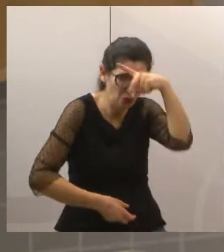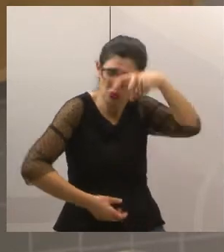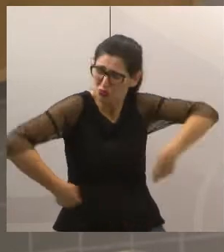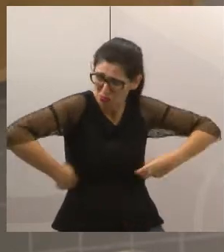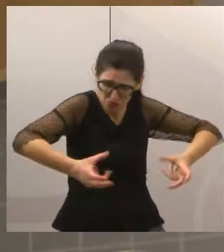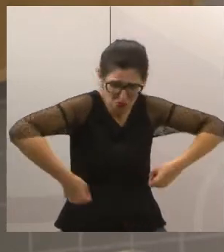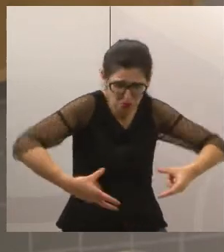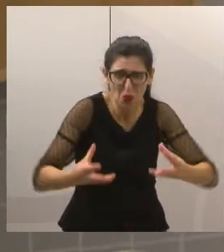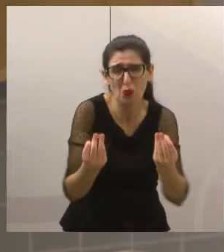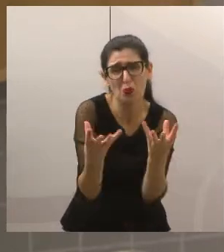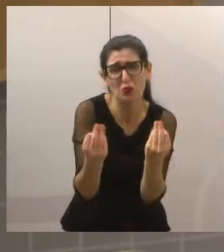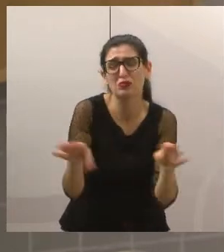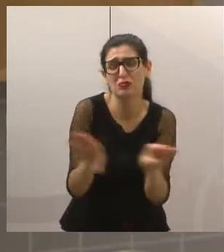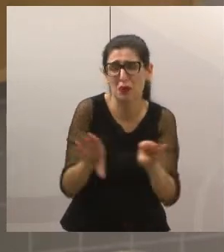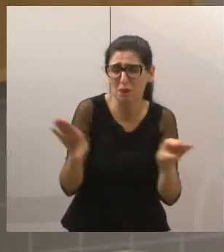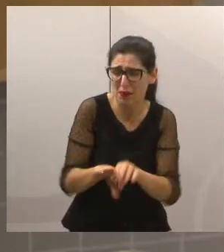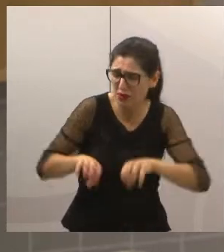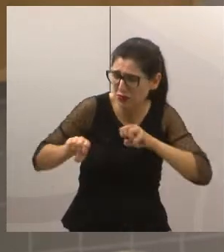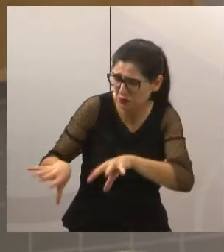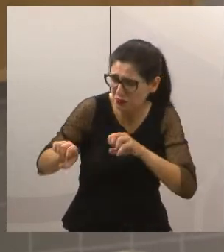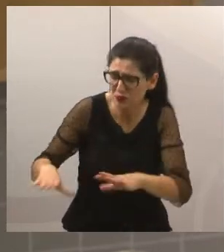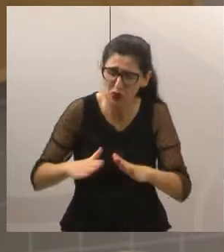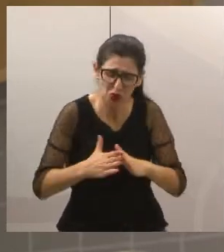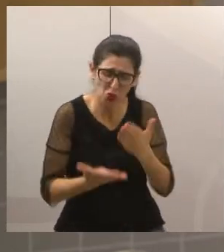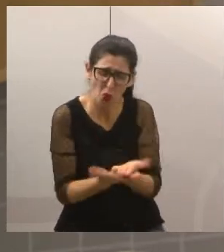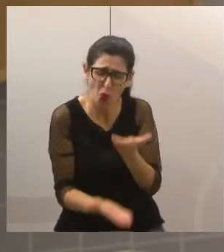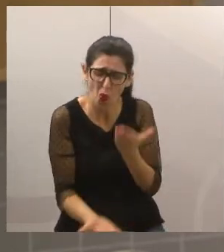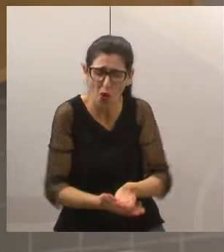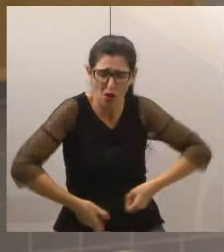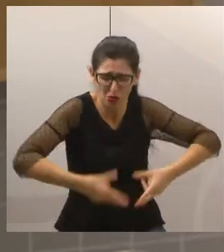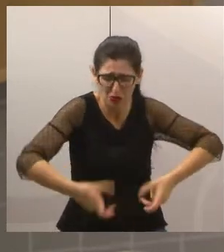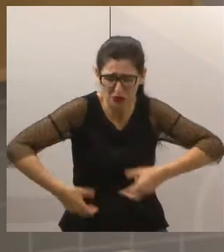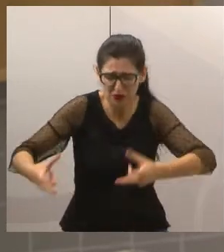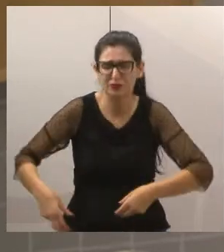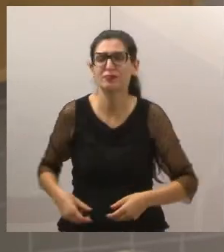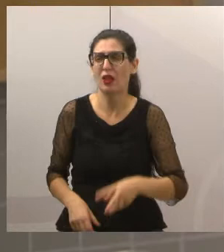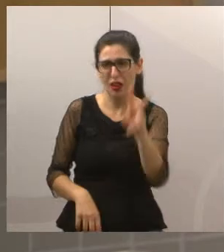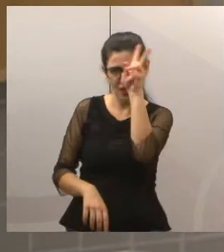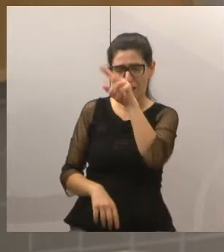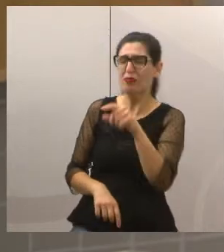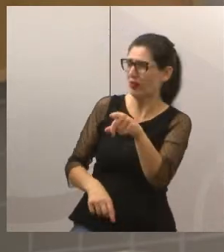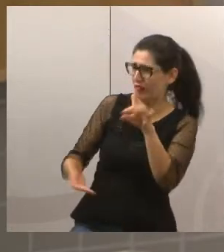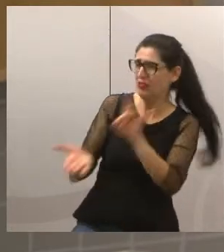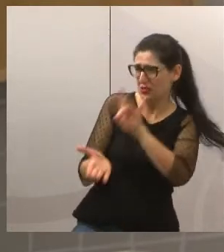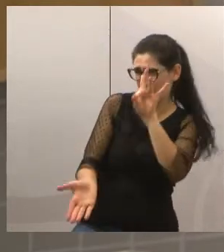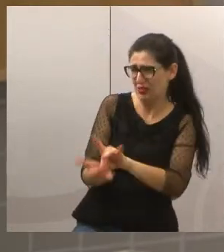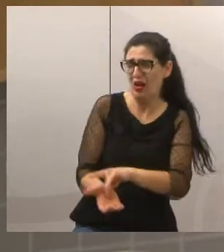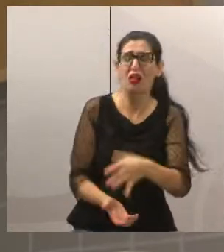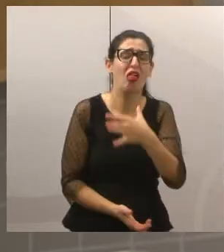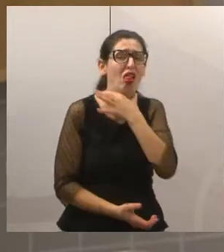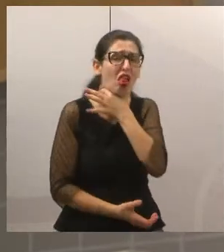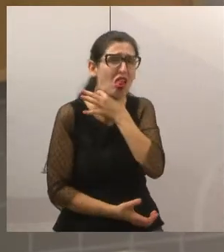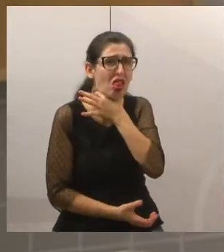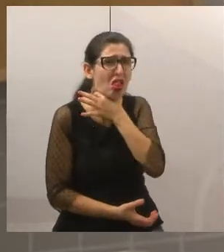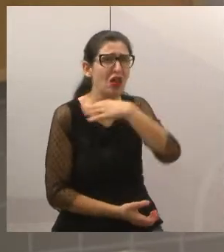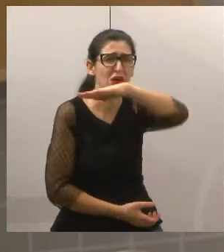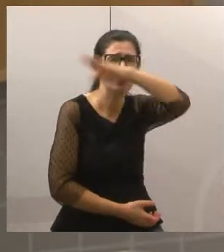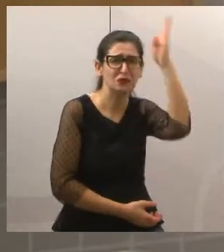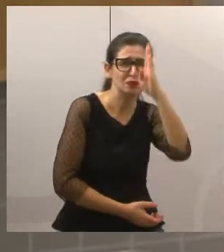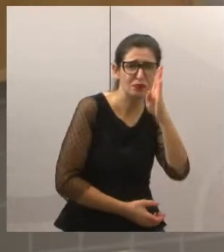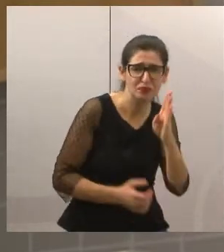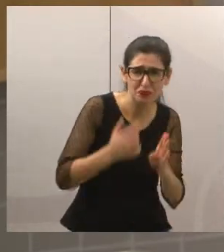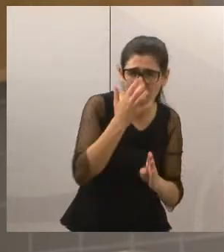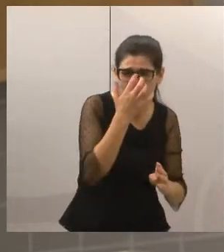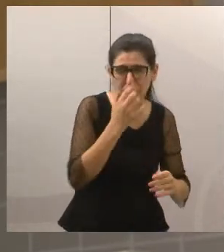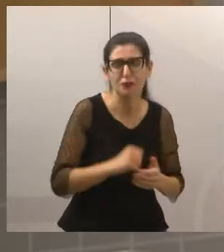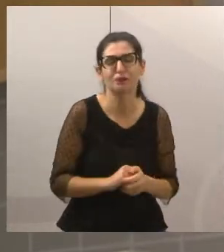né? Sobretudo porque, como você bem lembrou, com a crise, muitas pessoas migram da escola particular para a